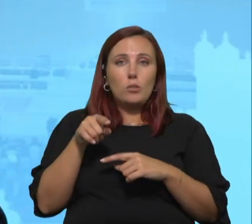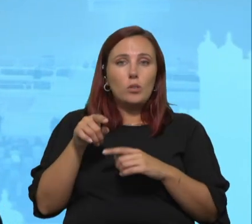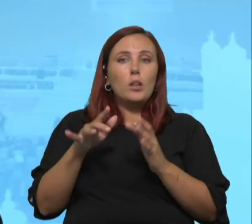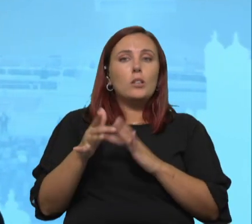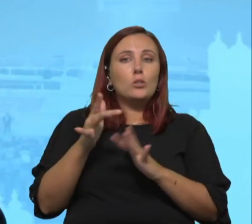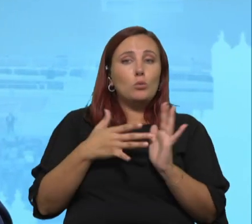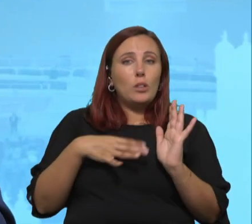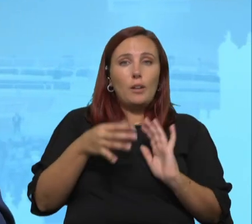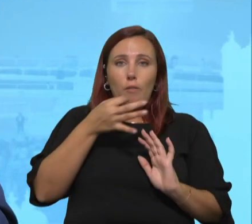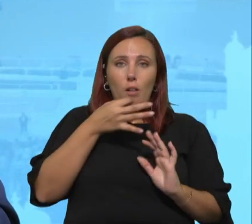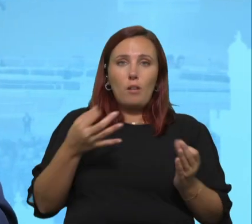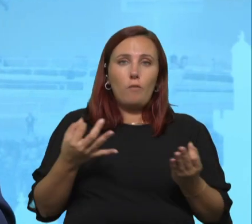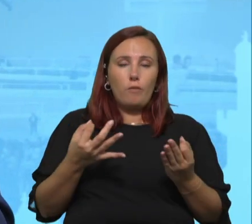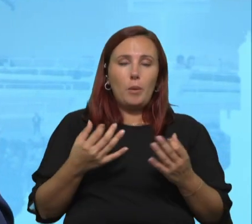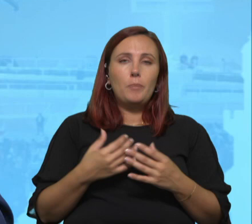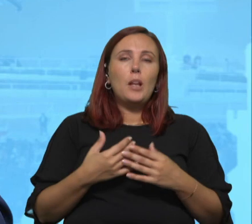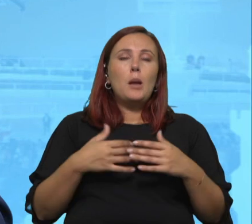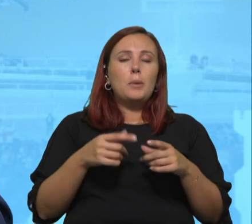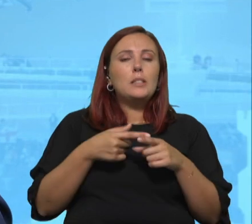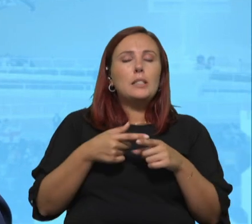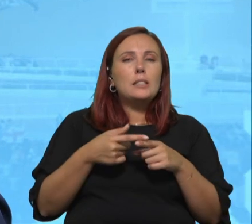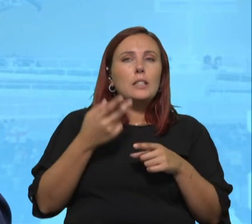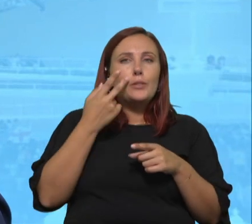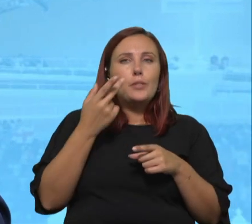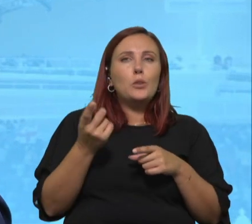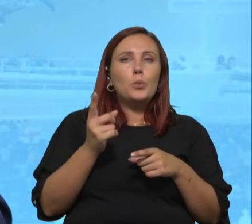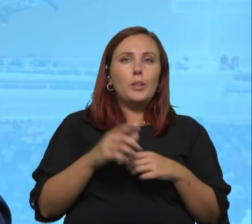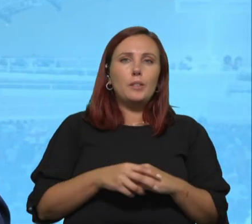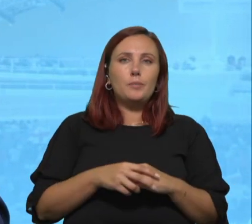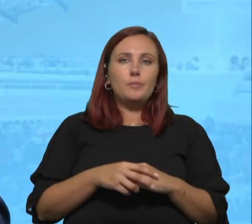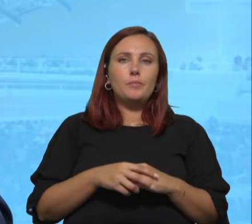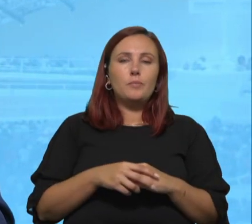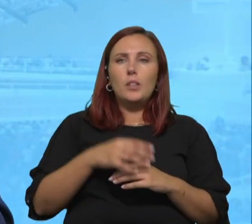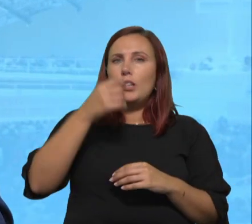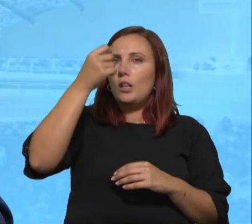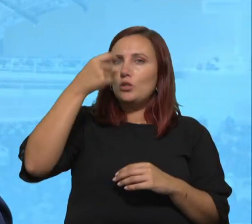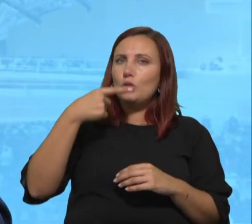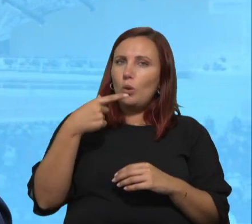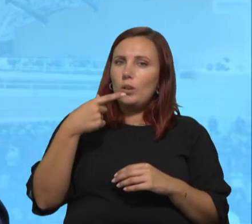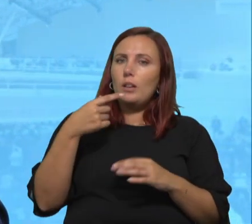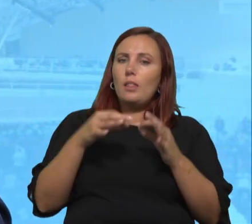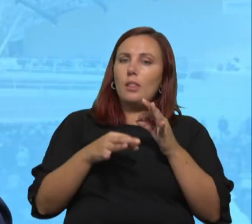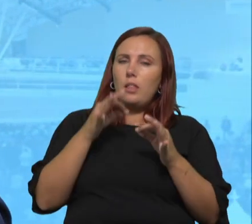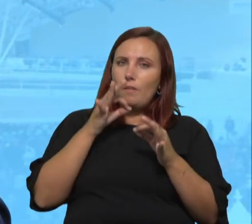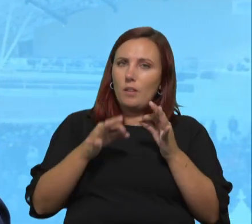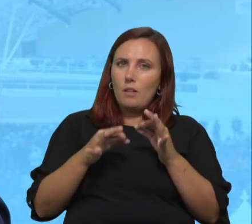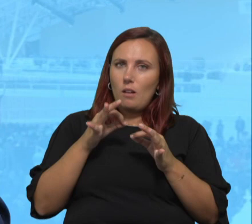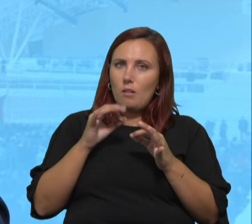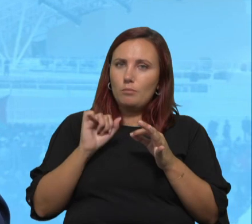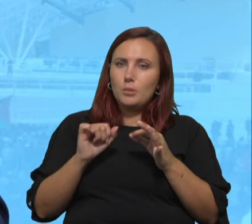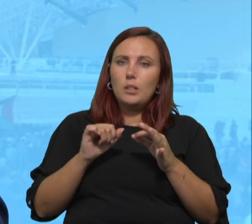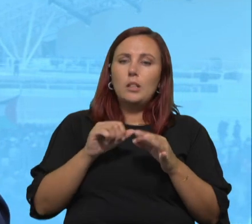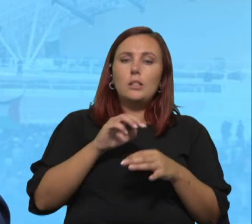quer falar. É interessante verificar que a parábola da vinha, apresentada em